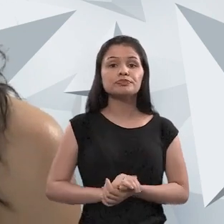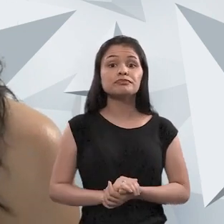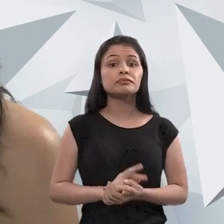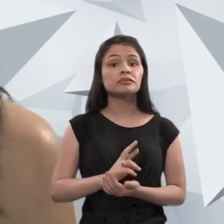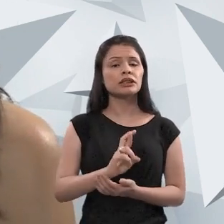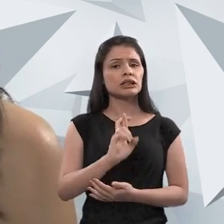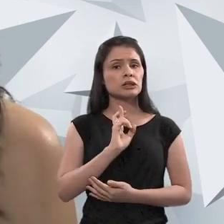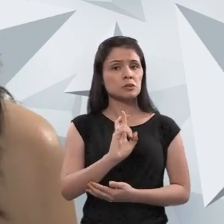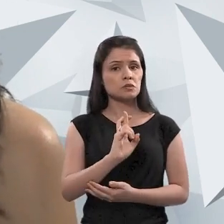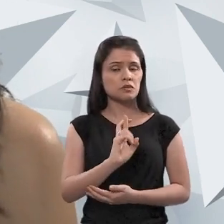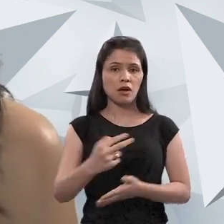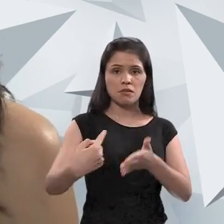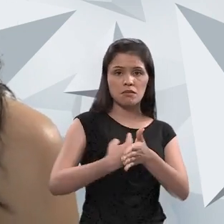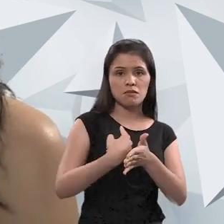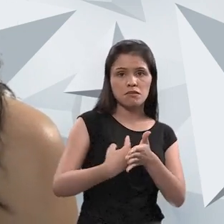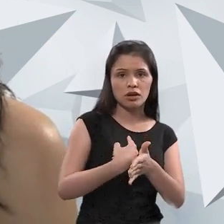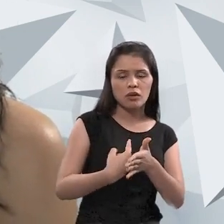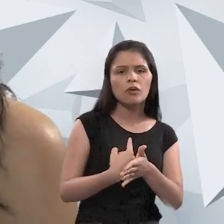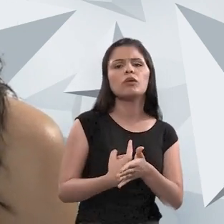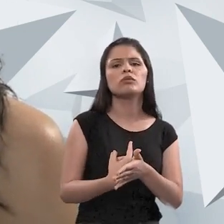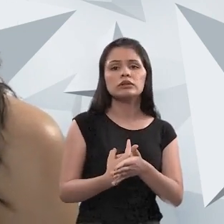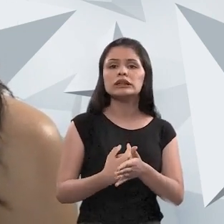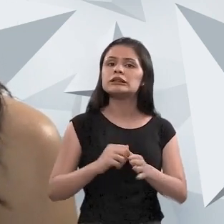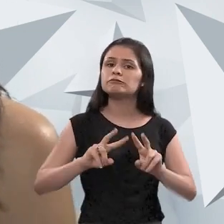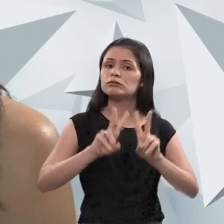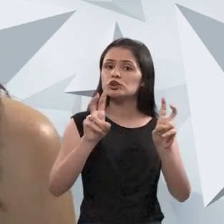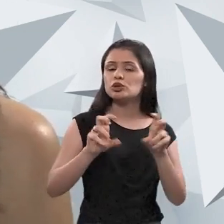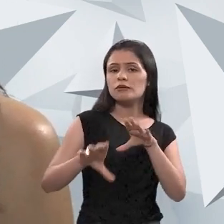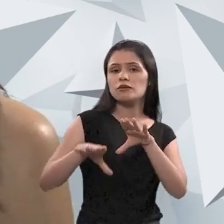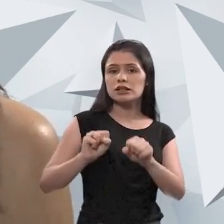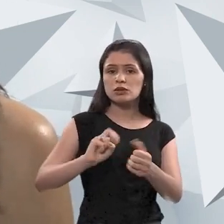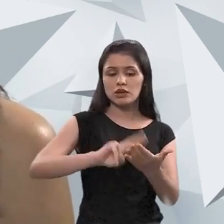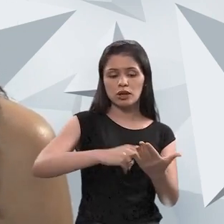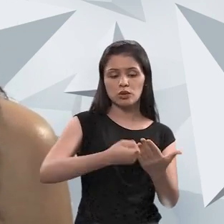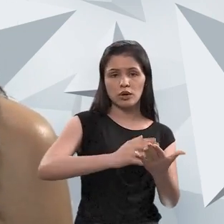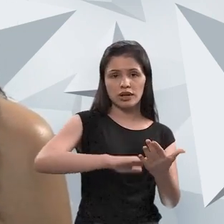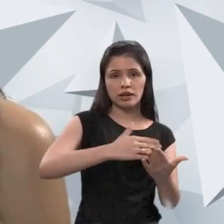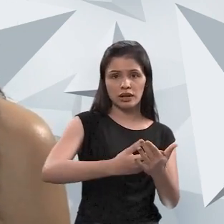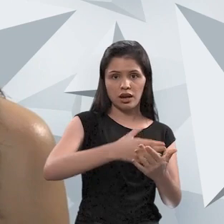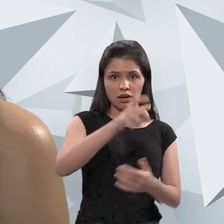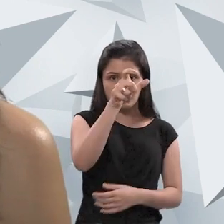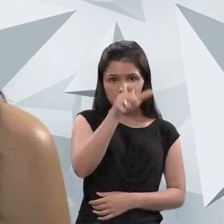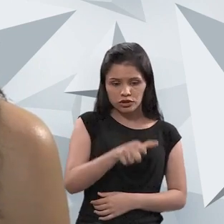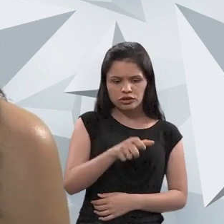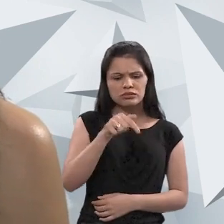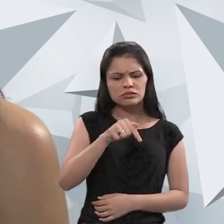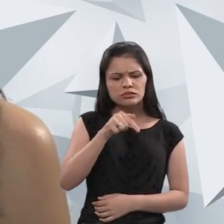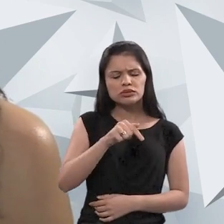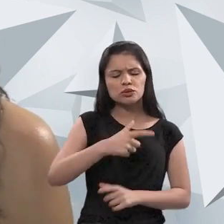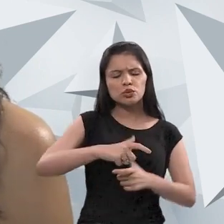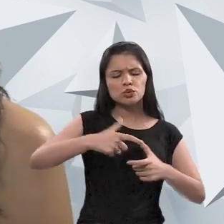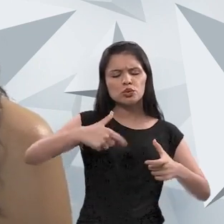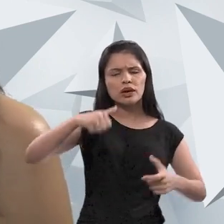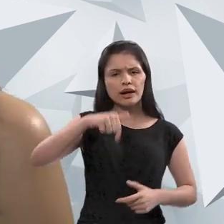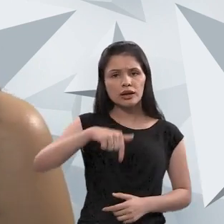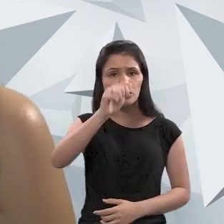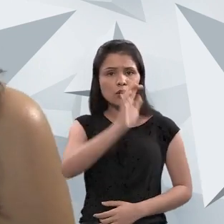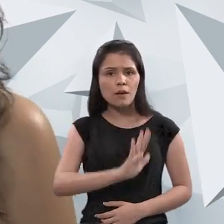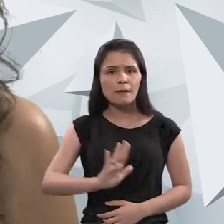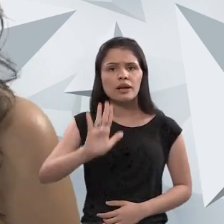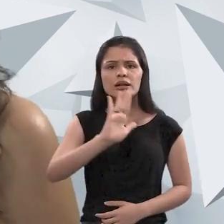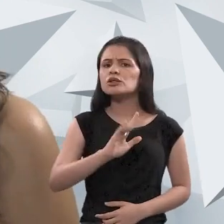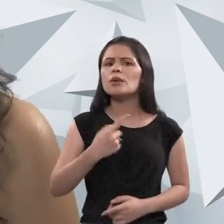Então, respondendo à questão, a formação do TIOS tem se ampliado, primeiramente em decorrência